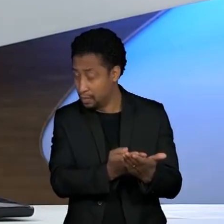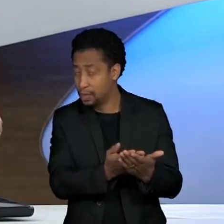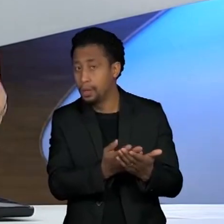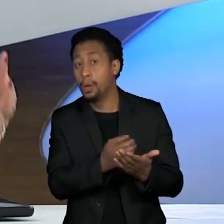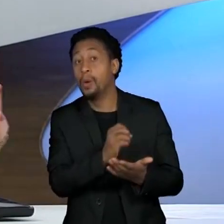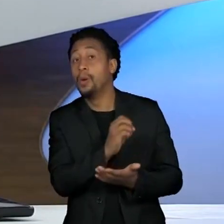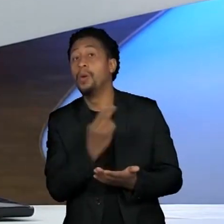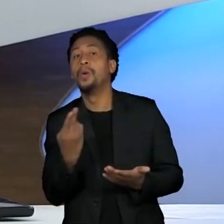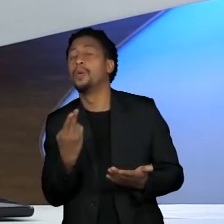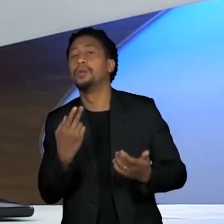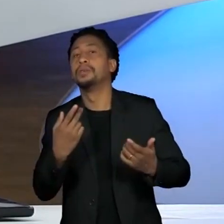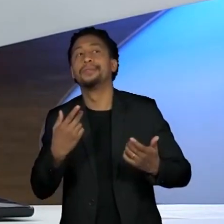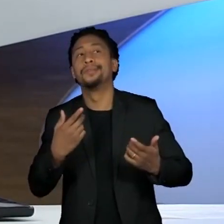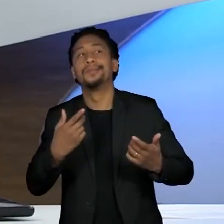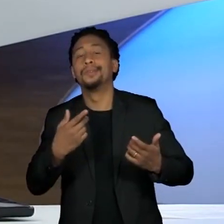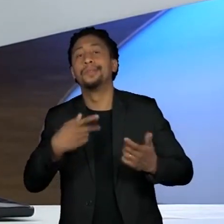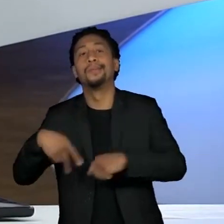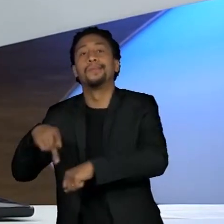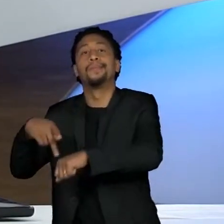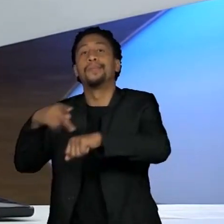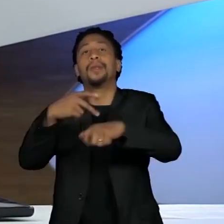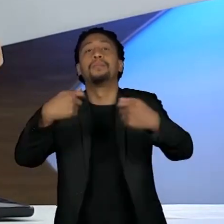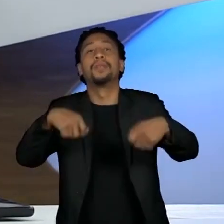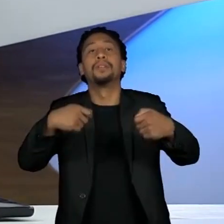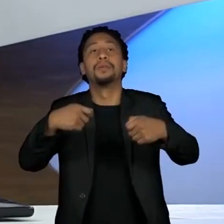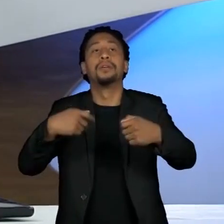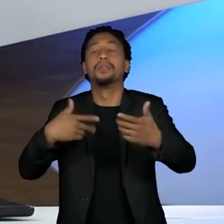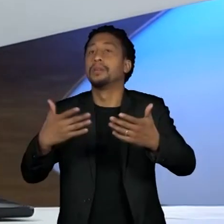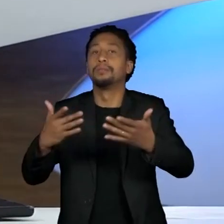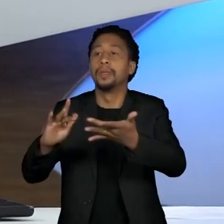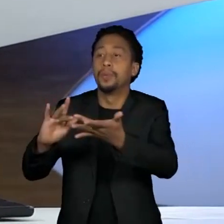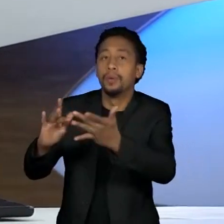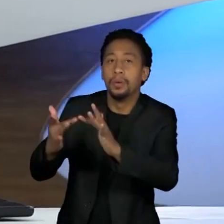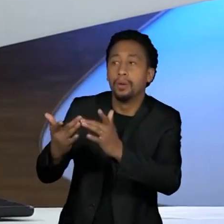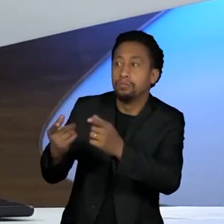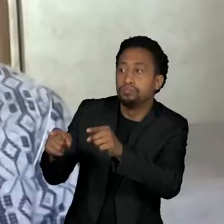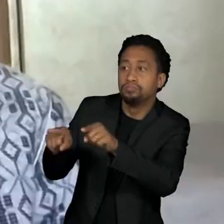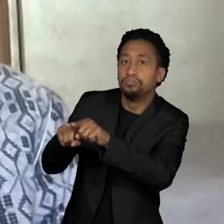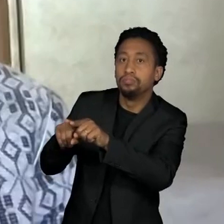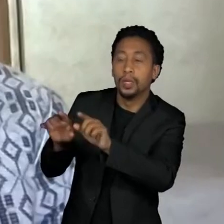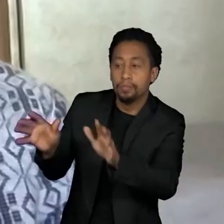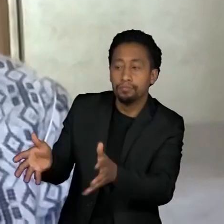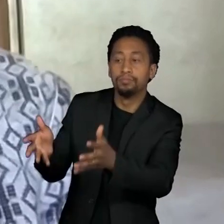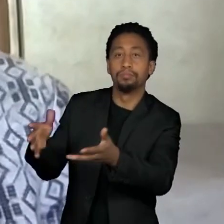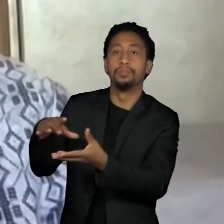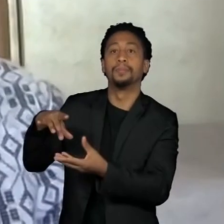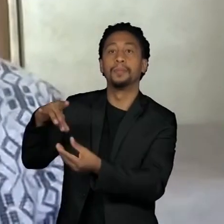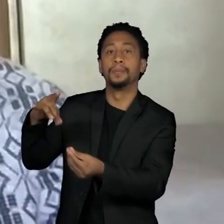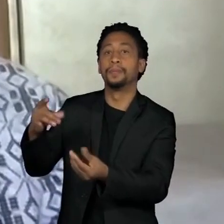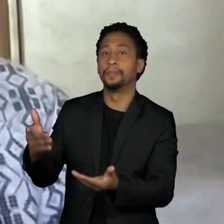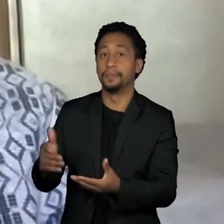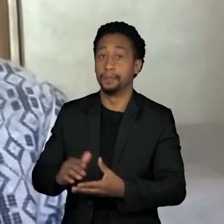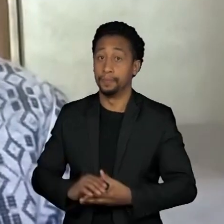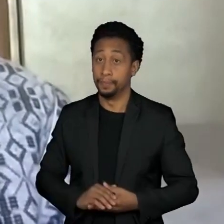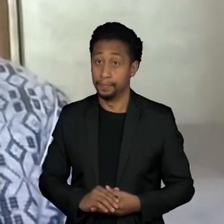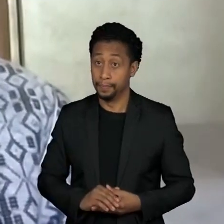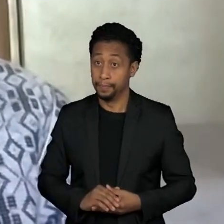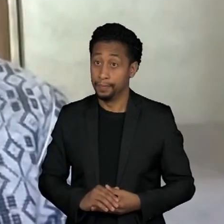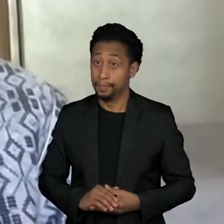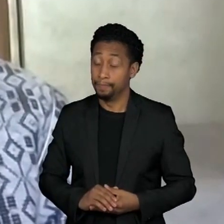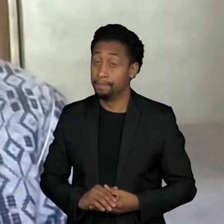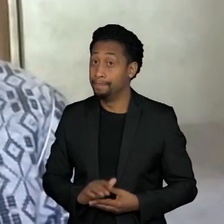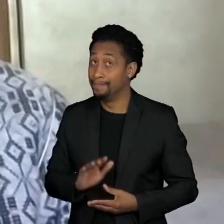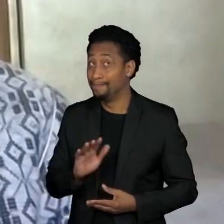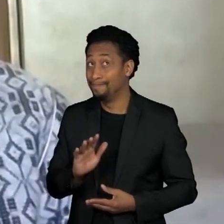fortalecer relações sul-sul para fortalecer suas democracias? Eu acho que nós mudamos para um